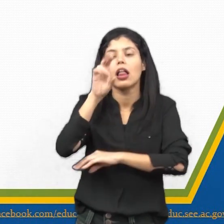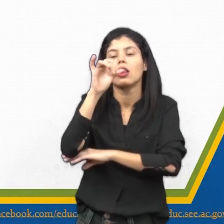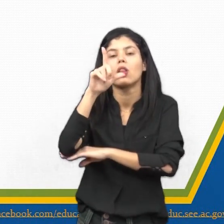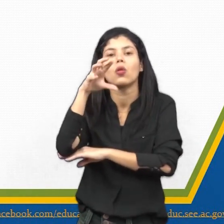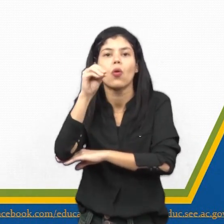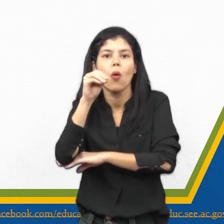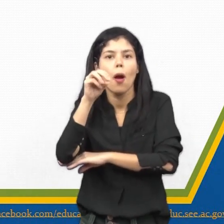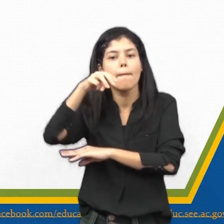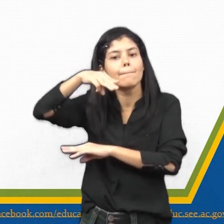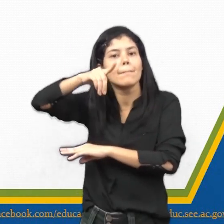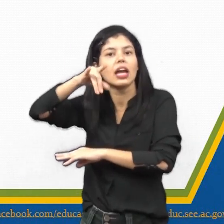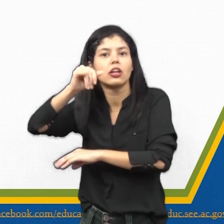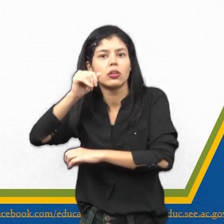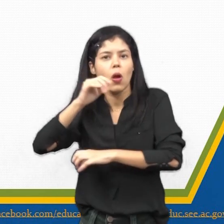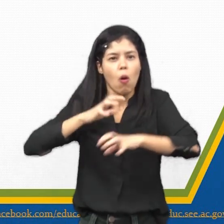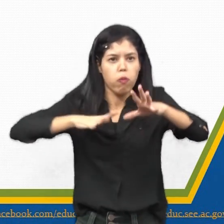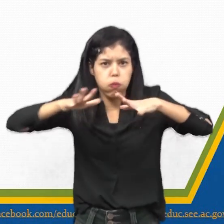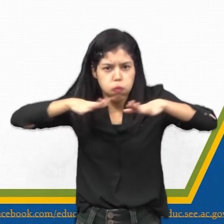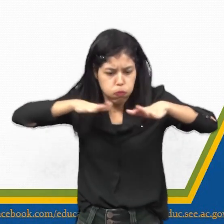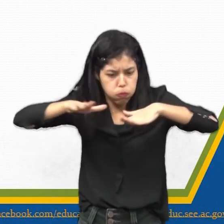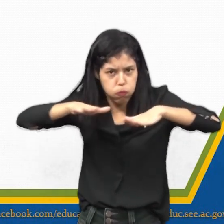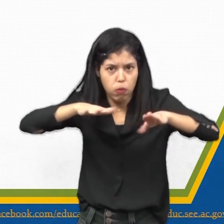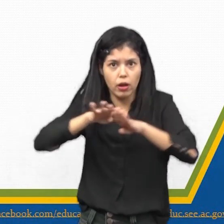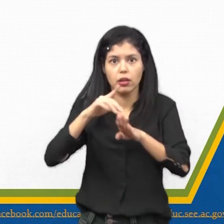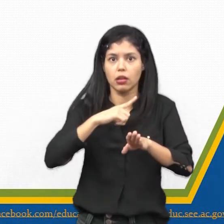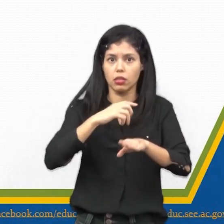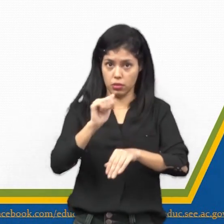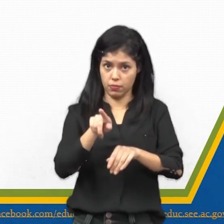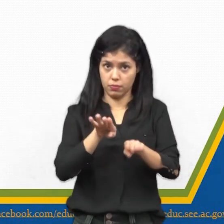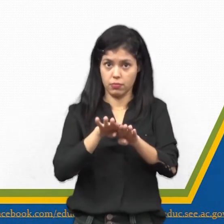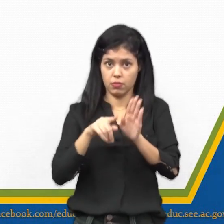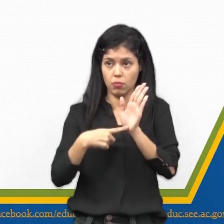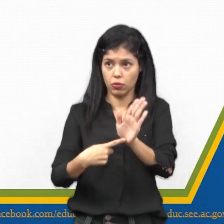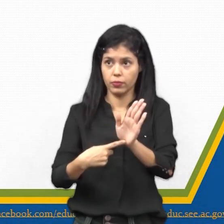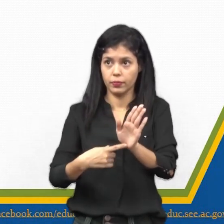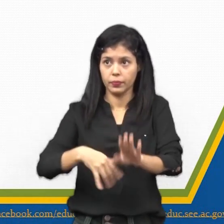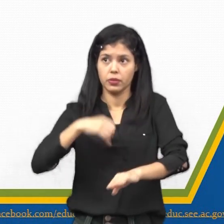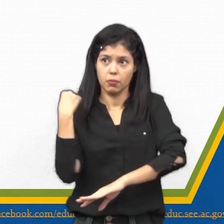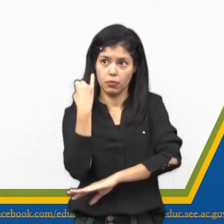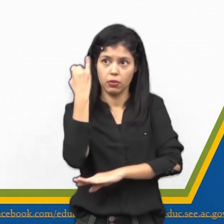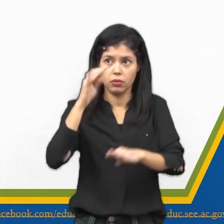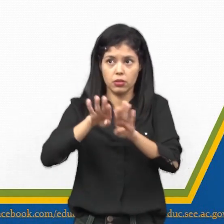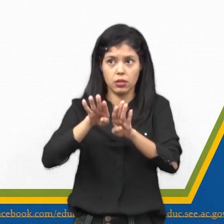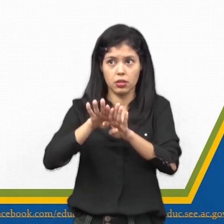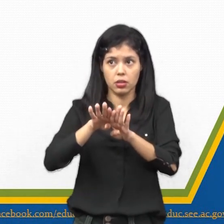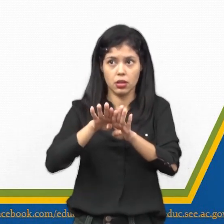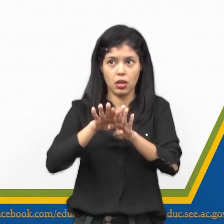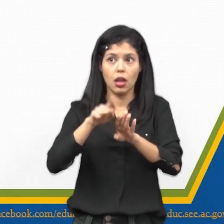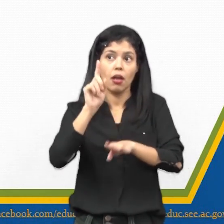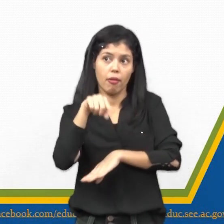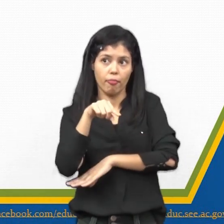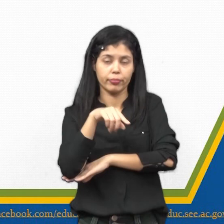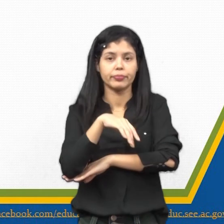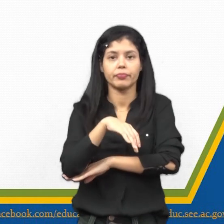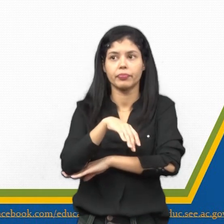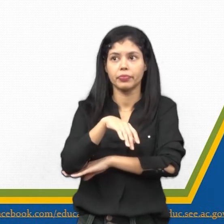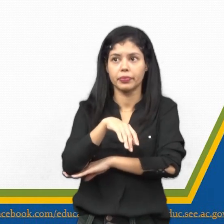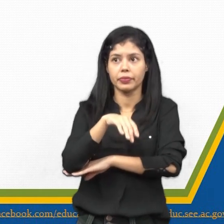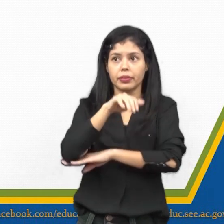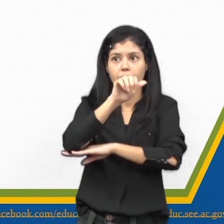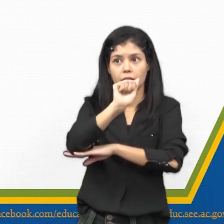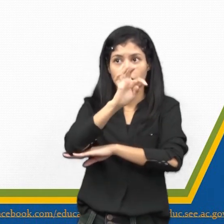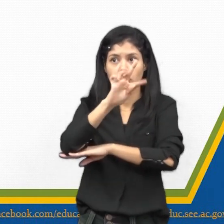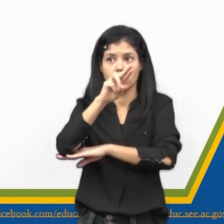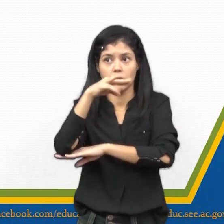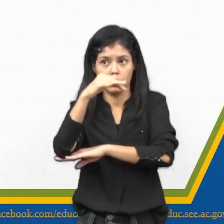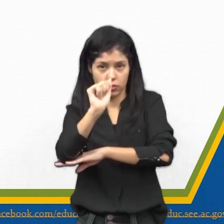médio da velocidade das moléculas que o compõem. As principais unidades de medida são a